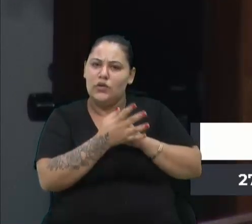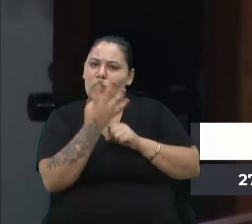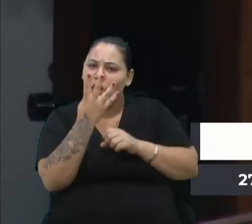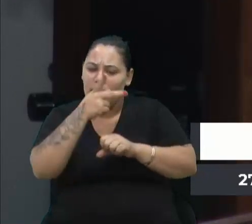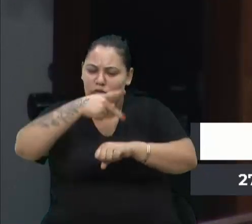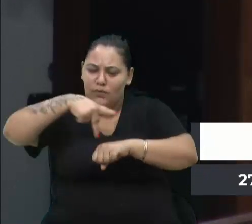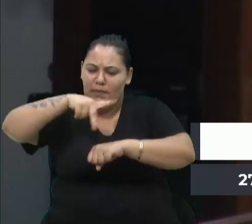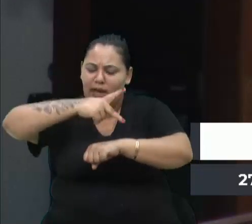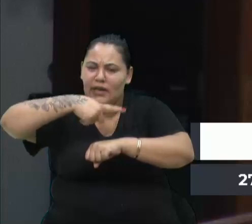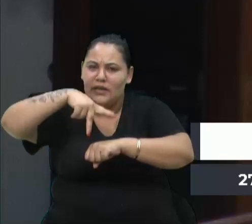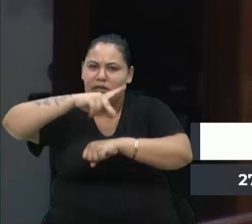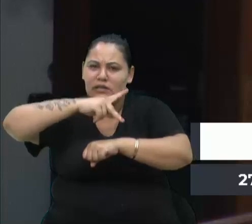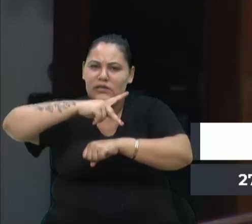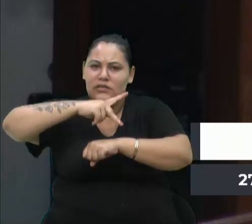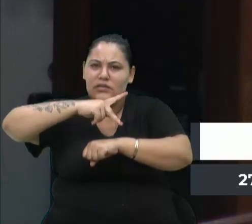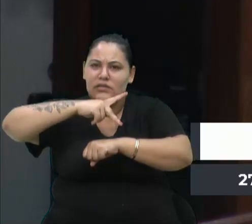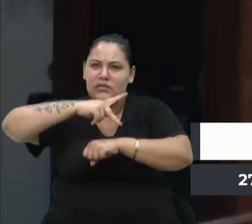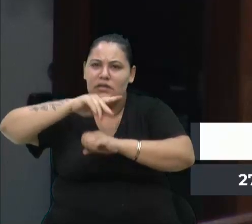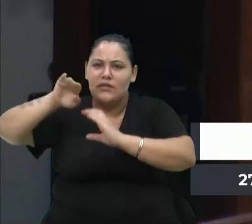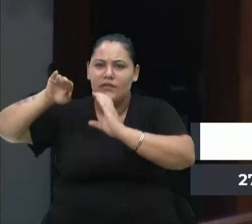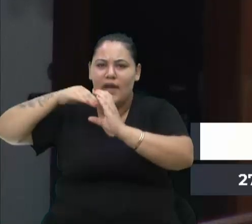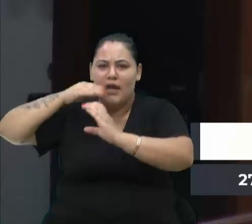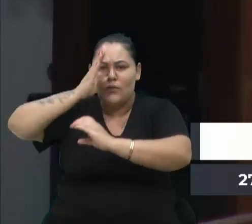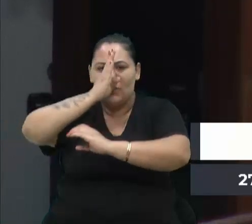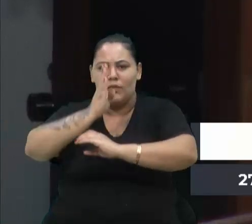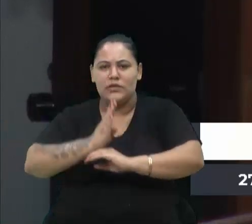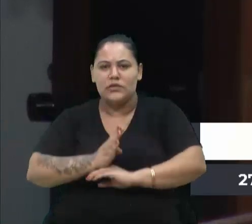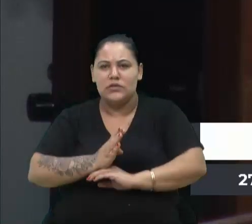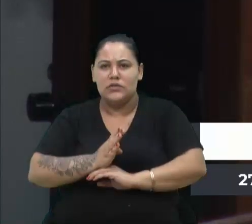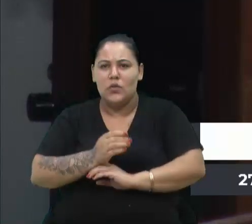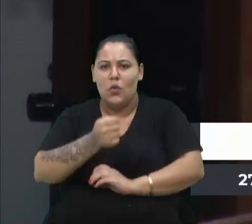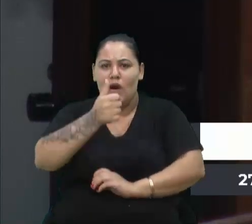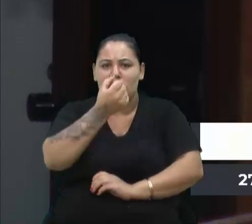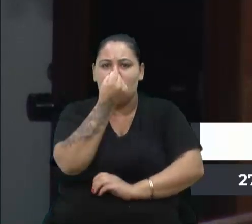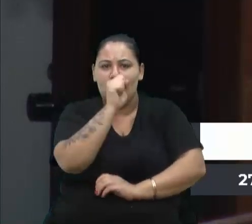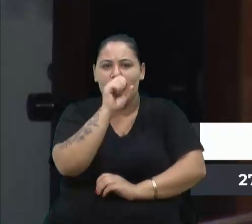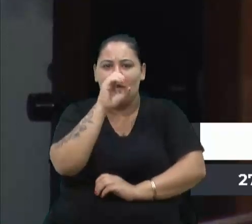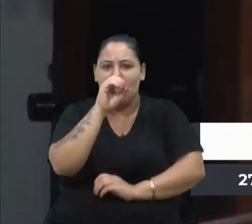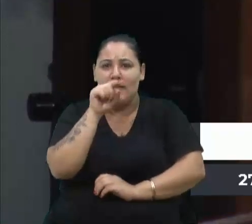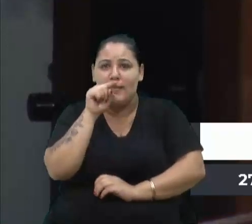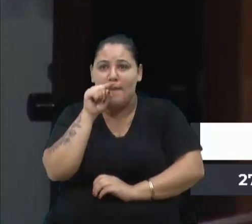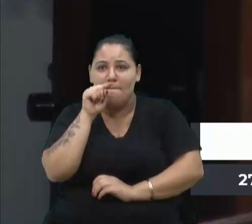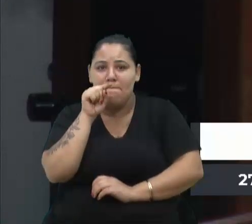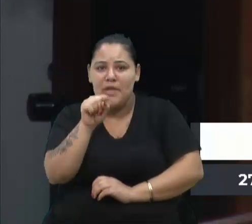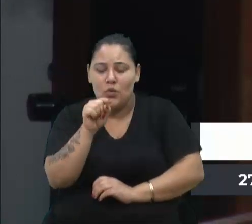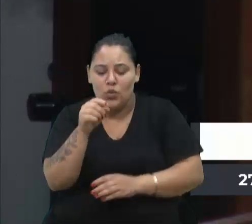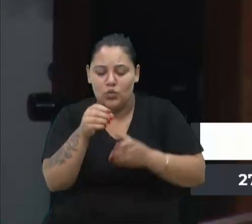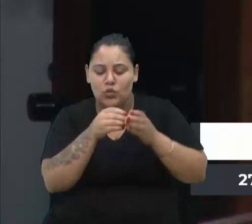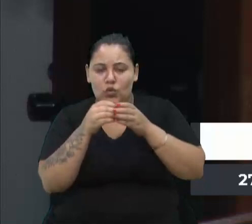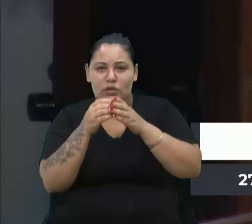países isentados enviaram ao Brasil quase 80 mil turistas a mais do que o previsto.